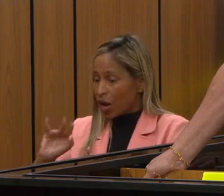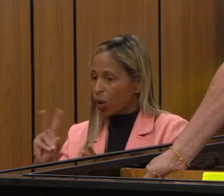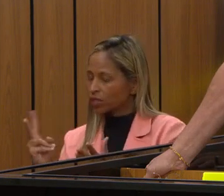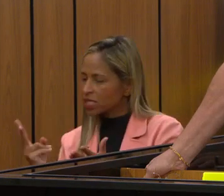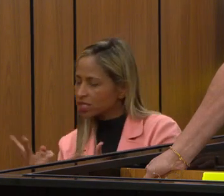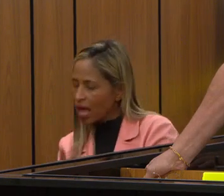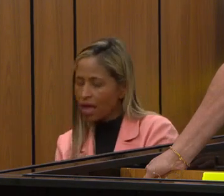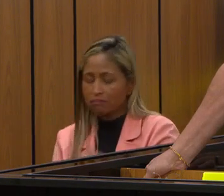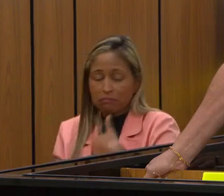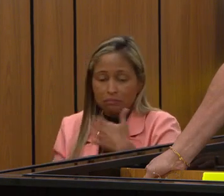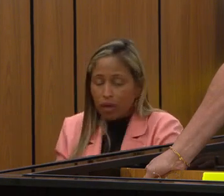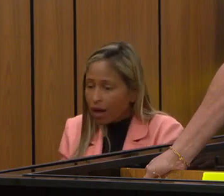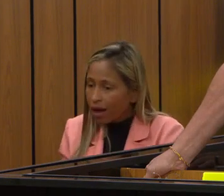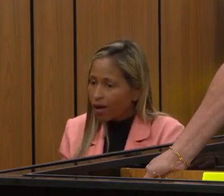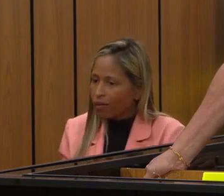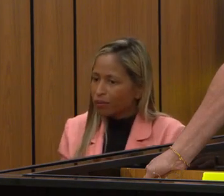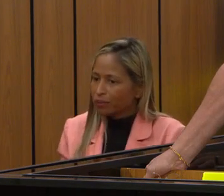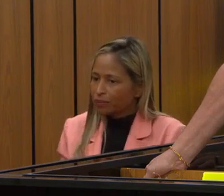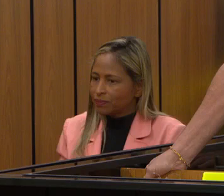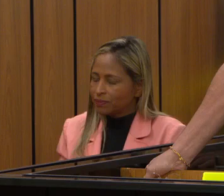e tal e